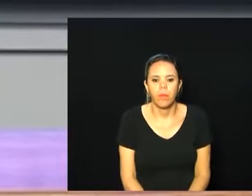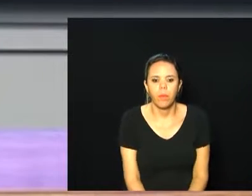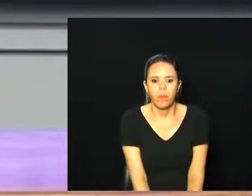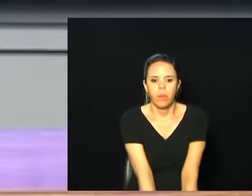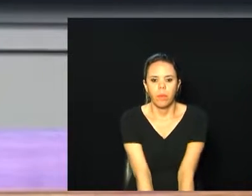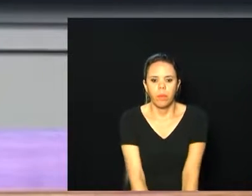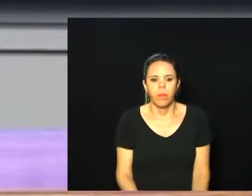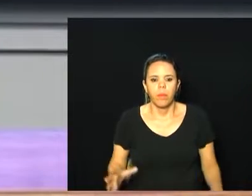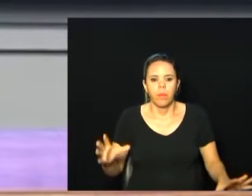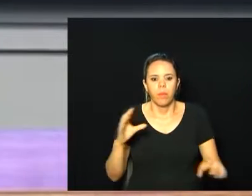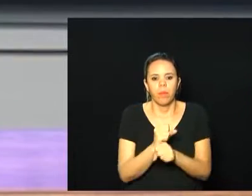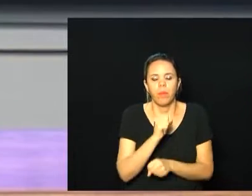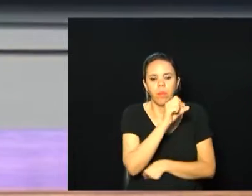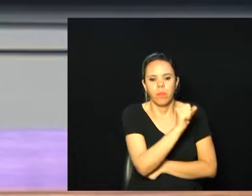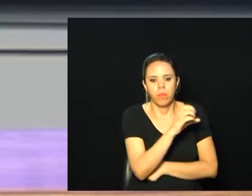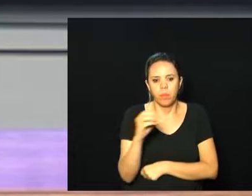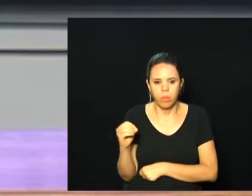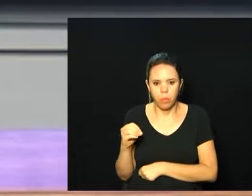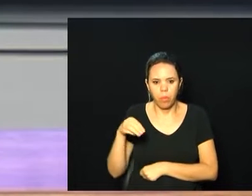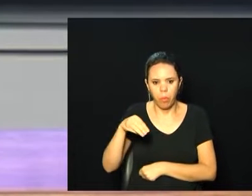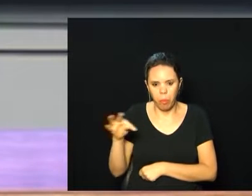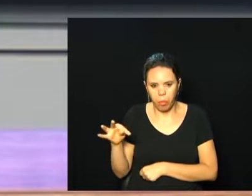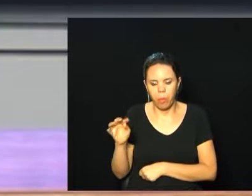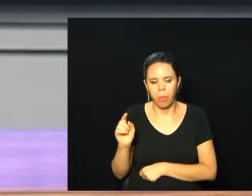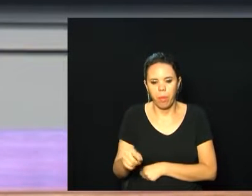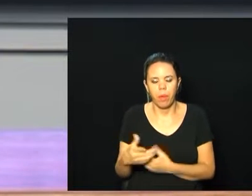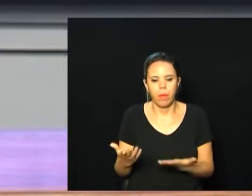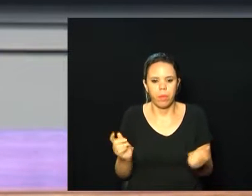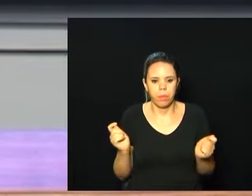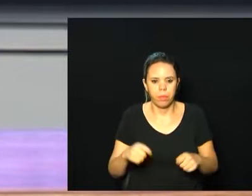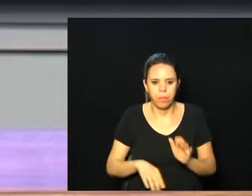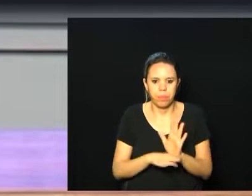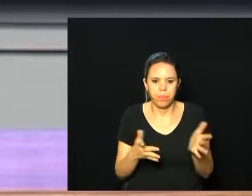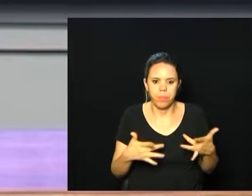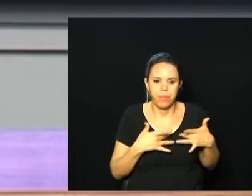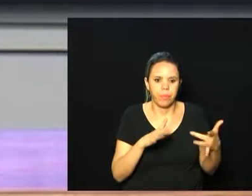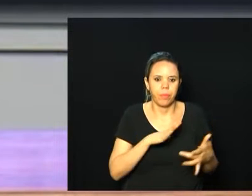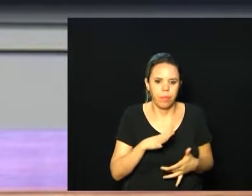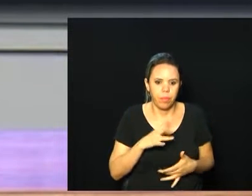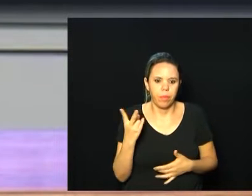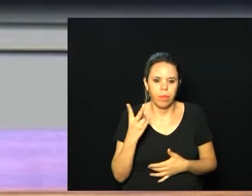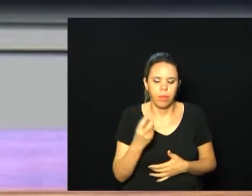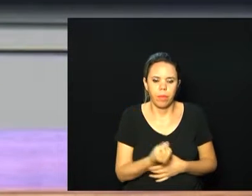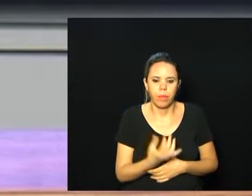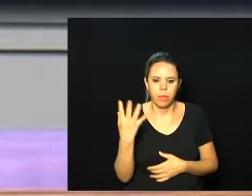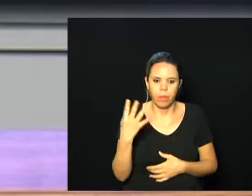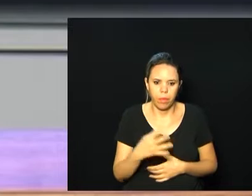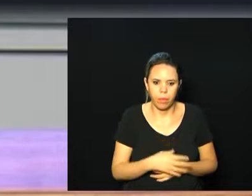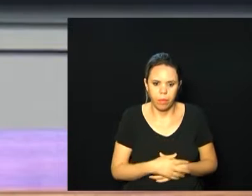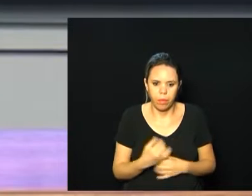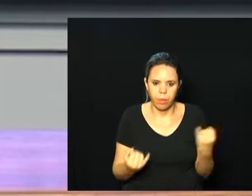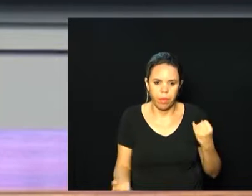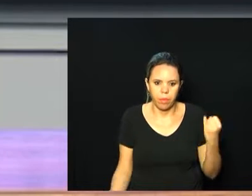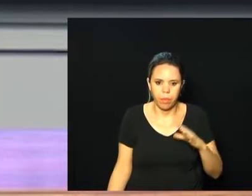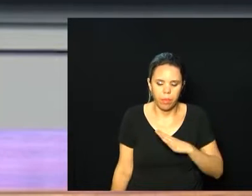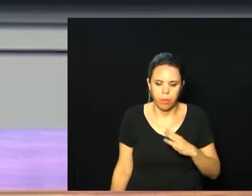Um total de até 800 mil metros cúbicos que seriam suficientes para abastecer uma parcela